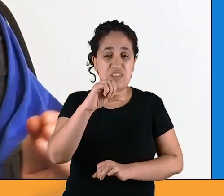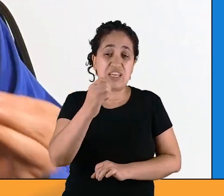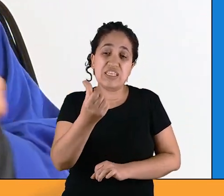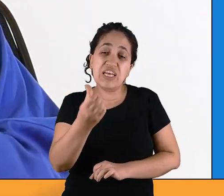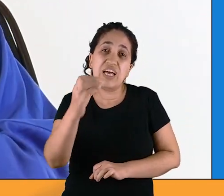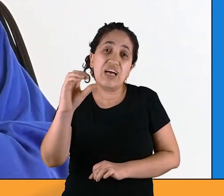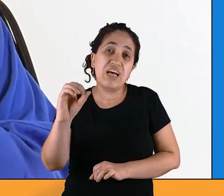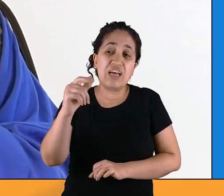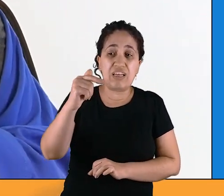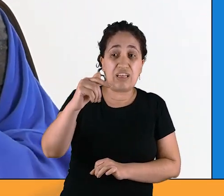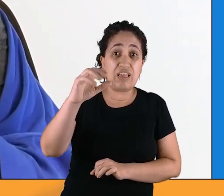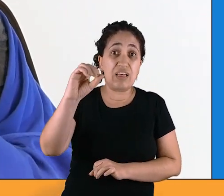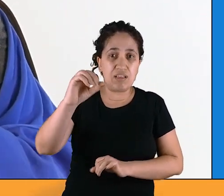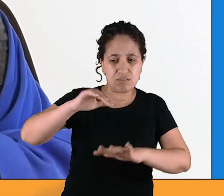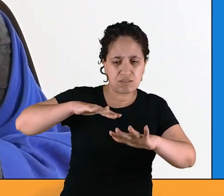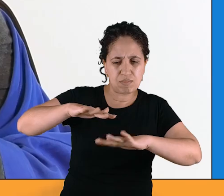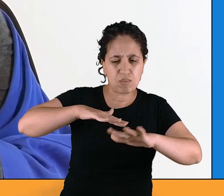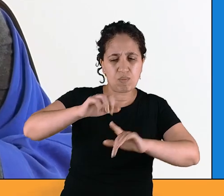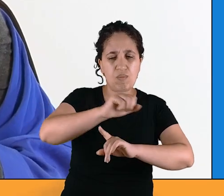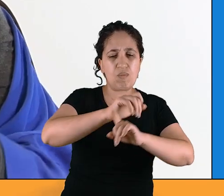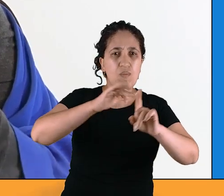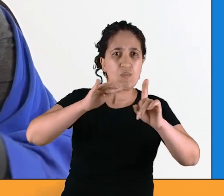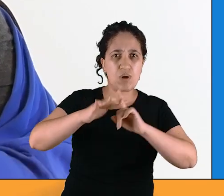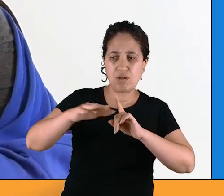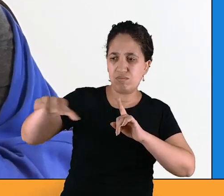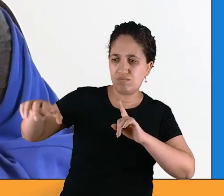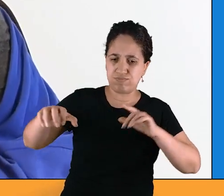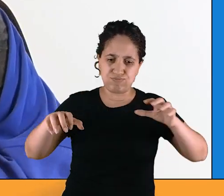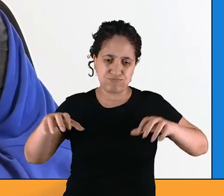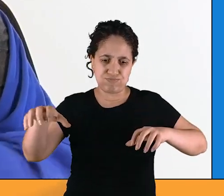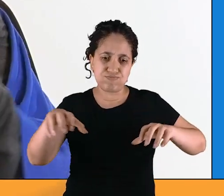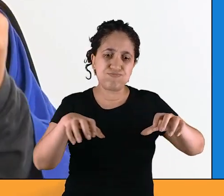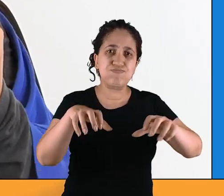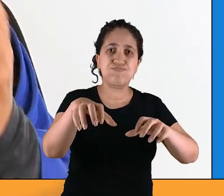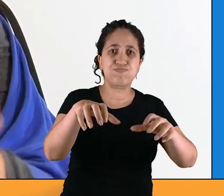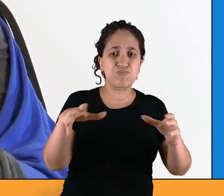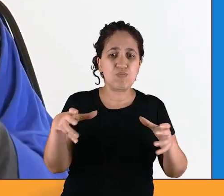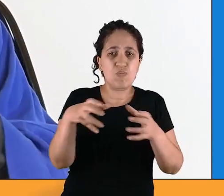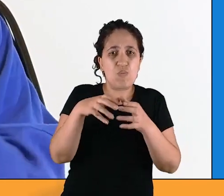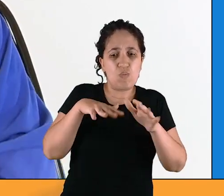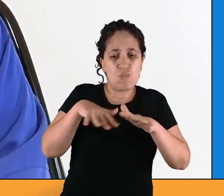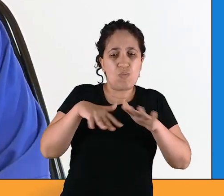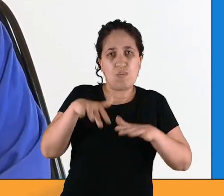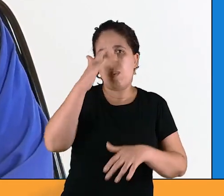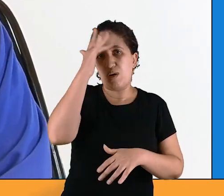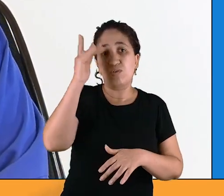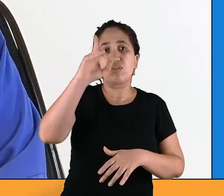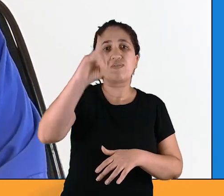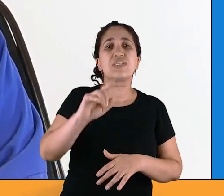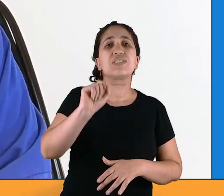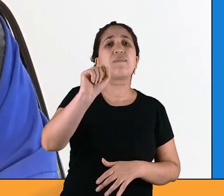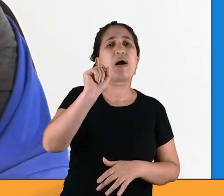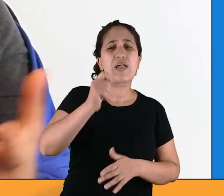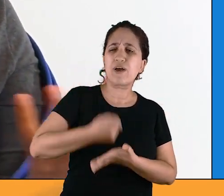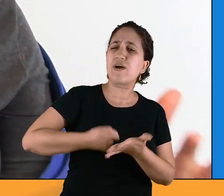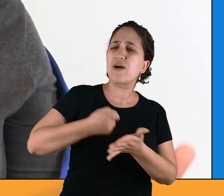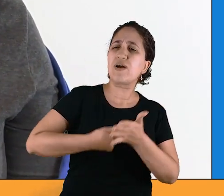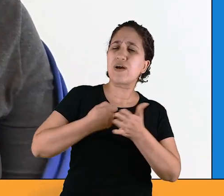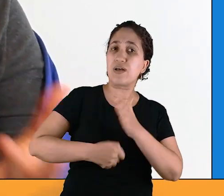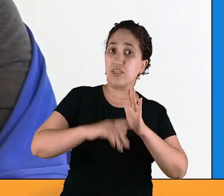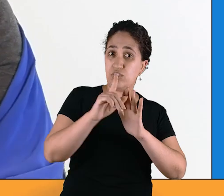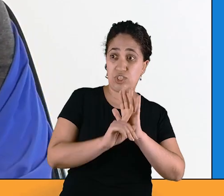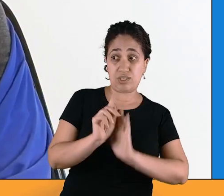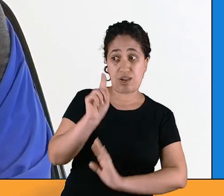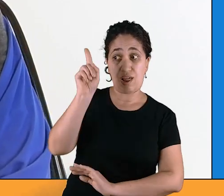70, muitos movimentos sociais se juntaram ao movimento das pessoas com deficiência para demandar direitos. Então, nos